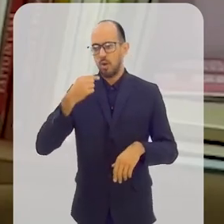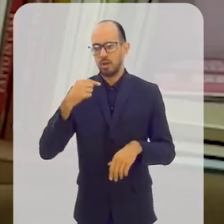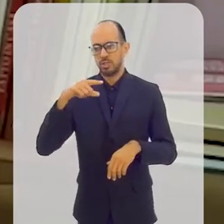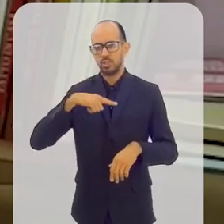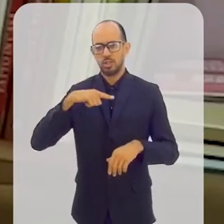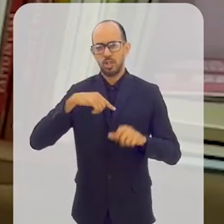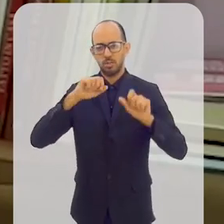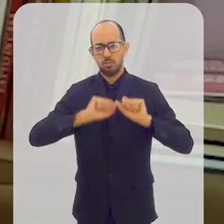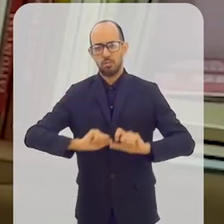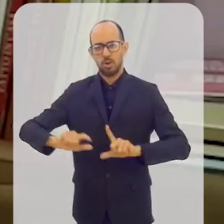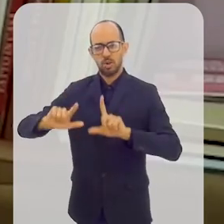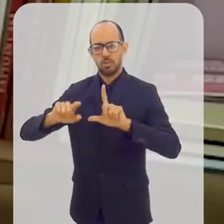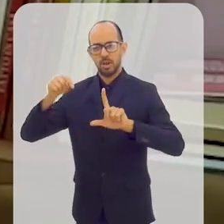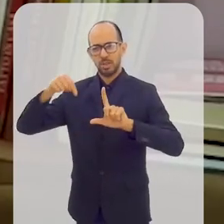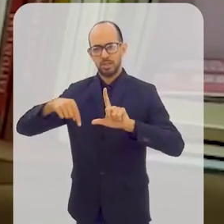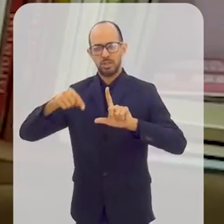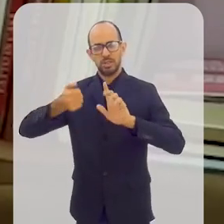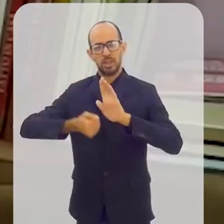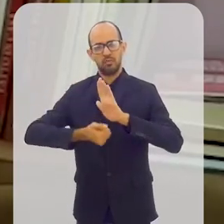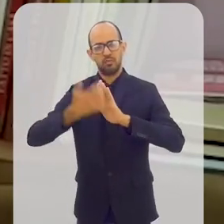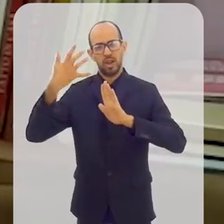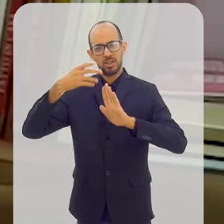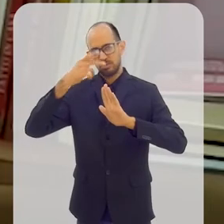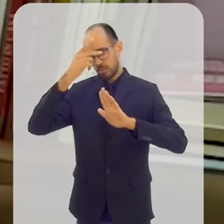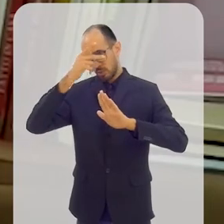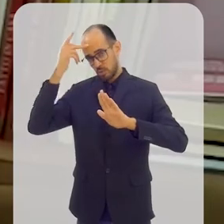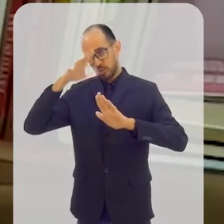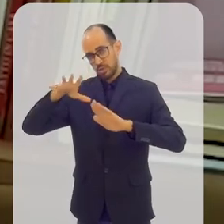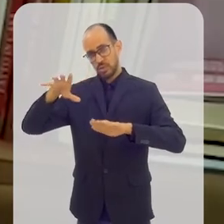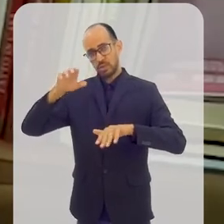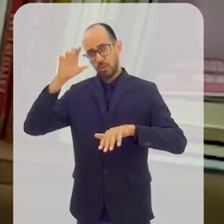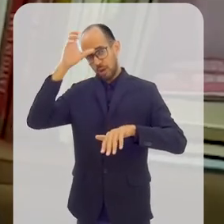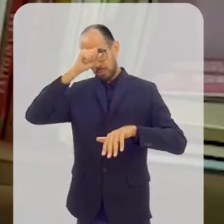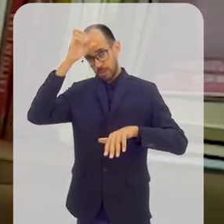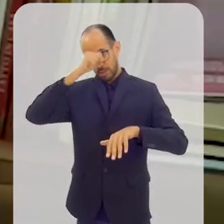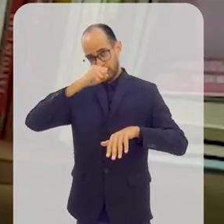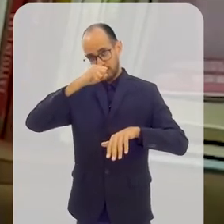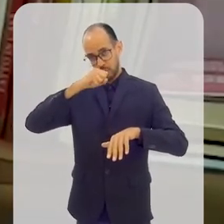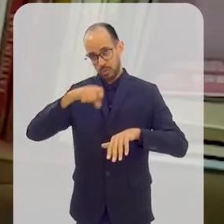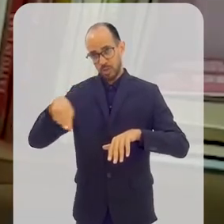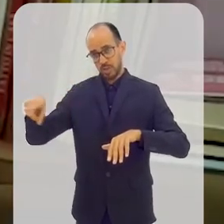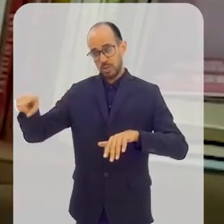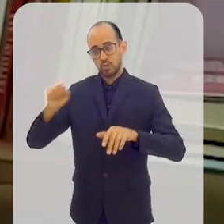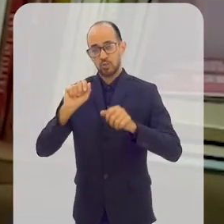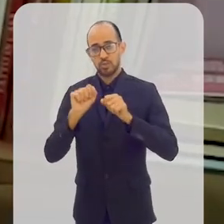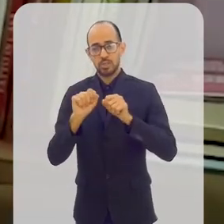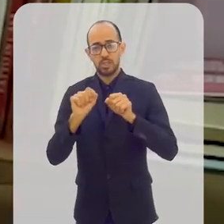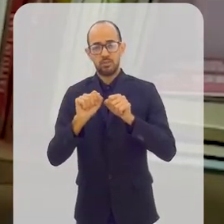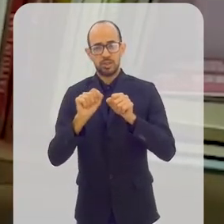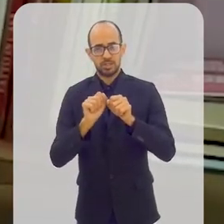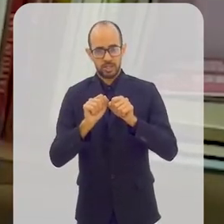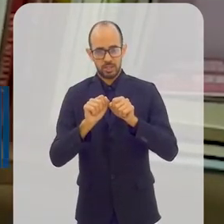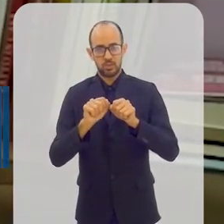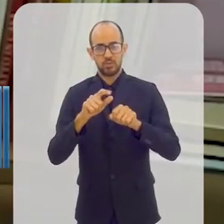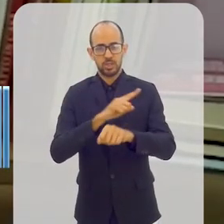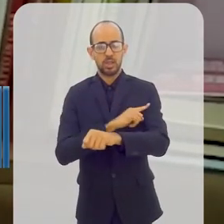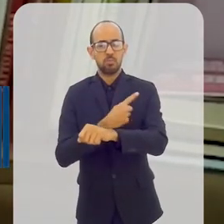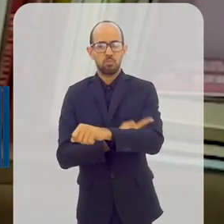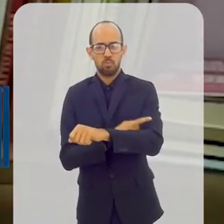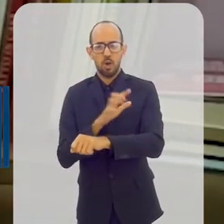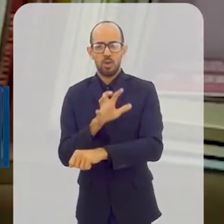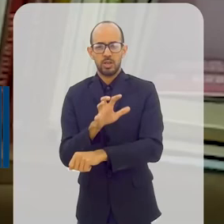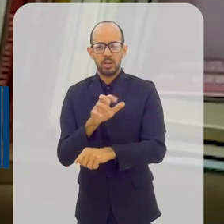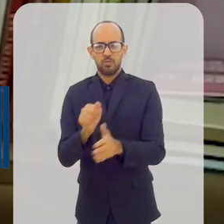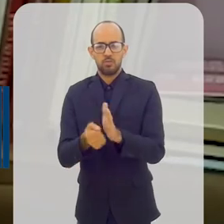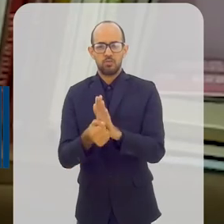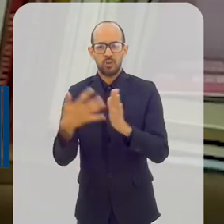fizemos um programa de uma hora que vai chegar a diversas pessoas. Esse efeito que você está fazendo, levar, você tá